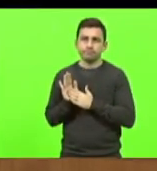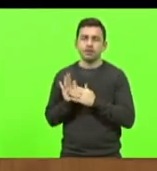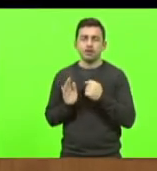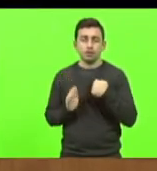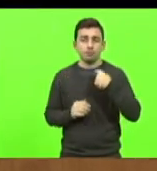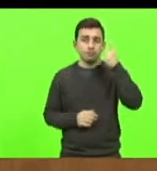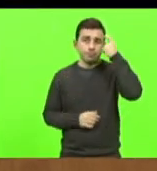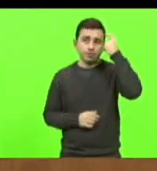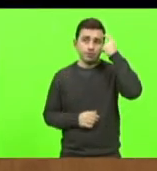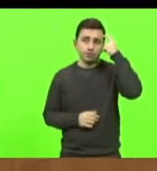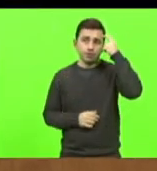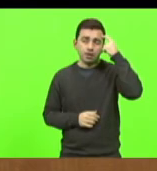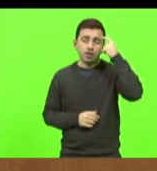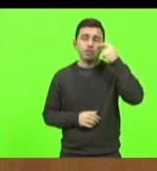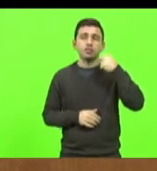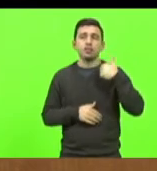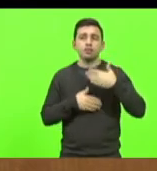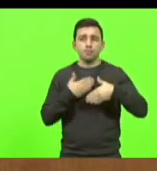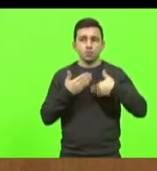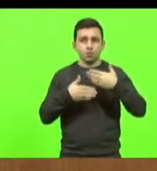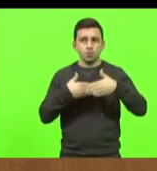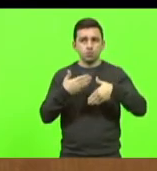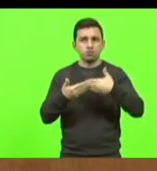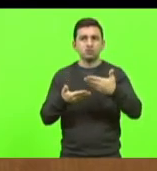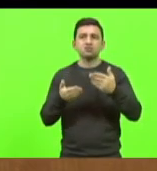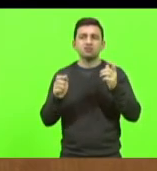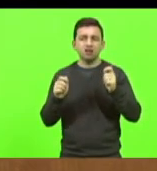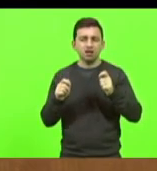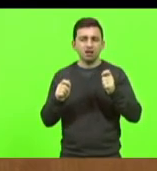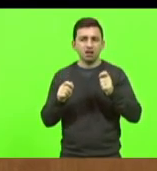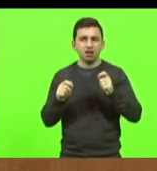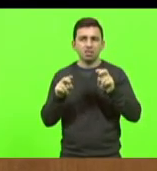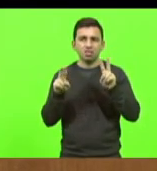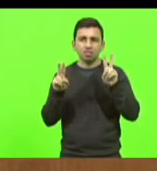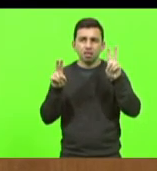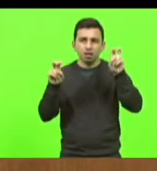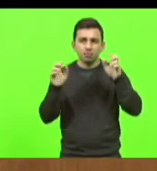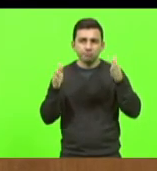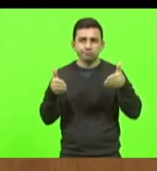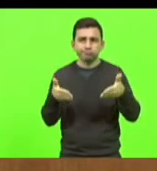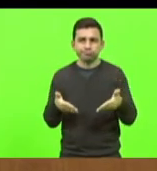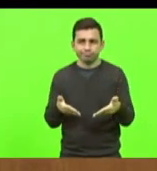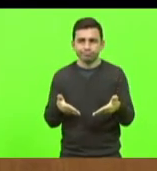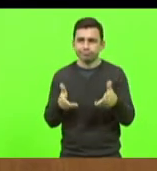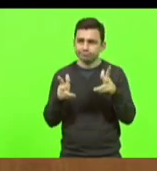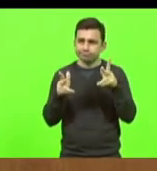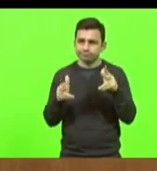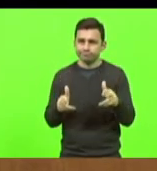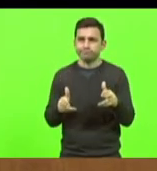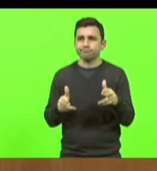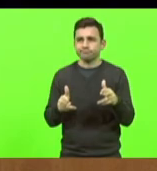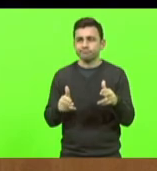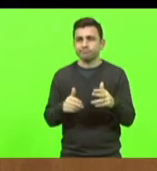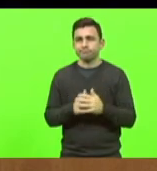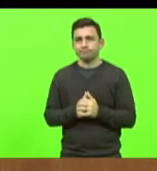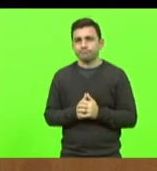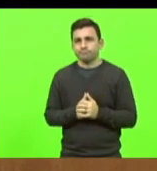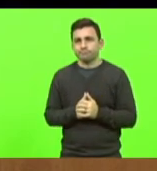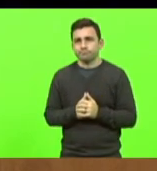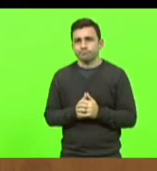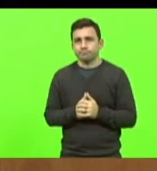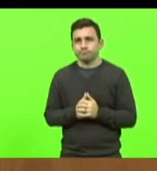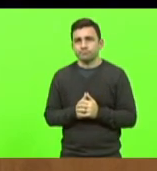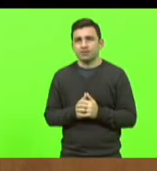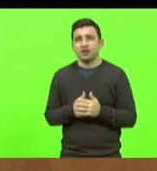Em outro momento para tratar de uma questão específica como essa não é exatamente